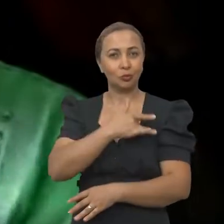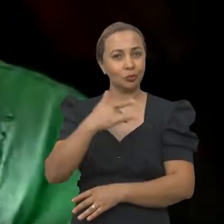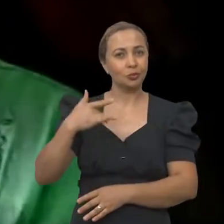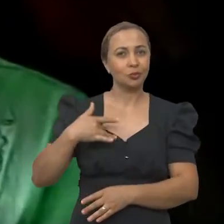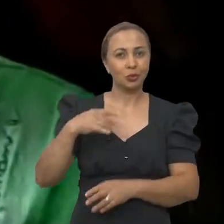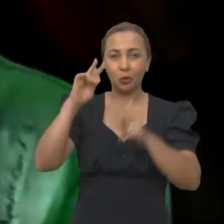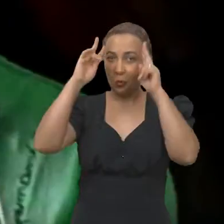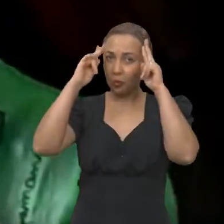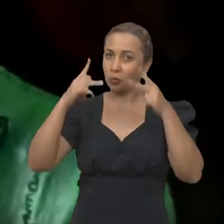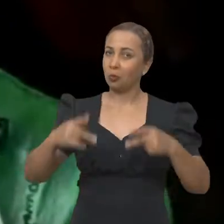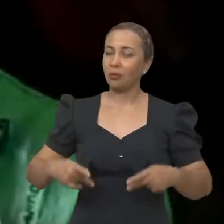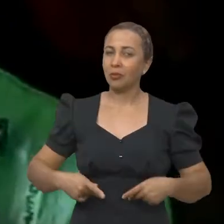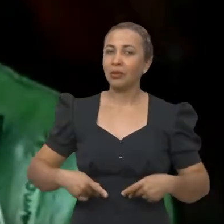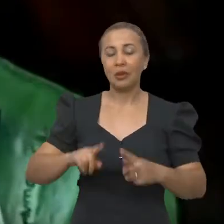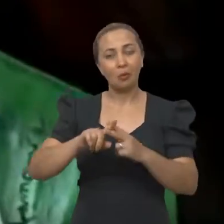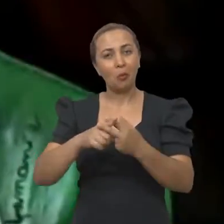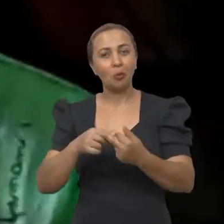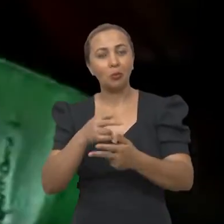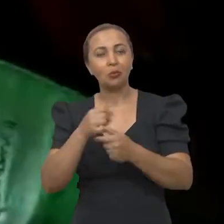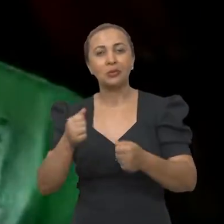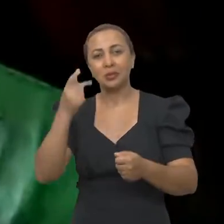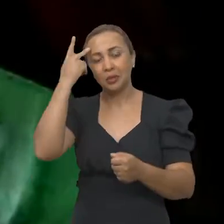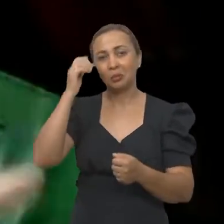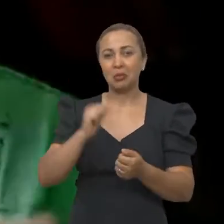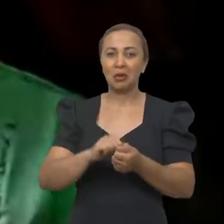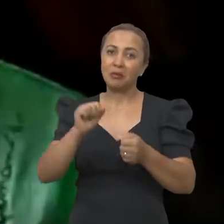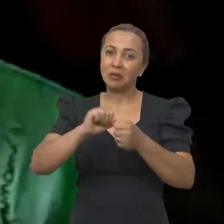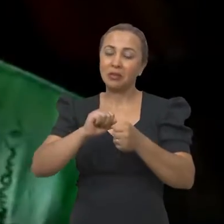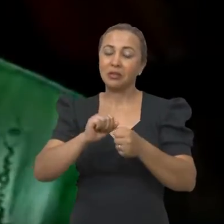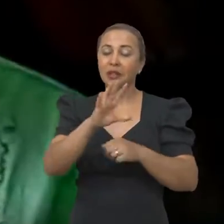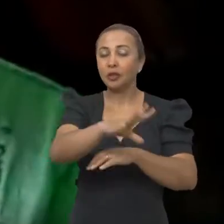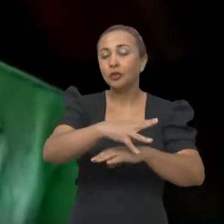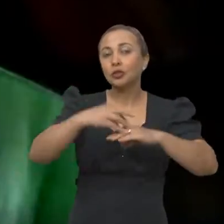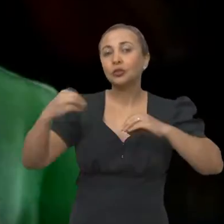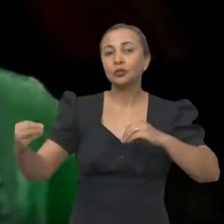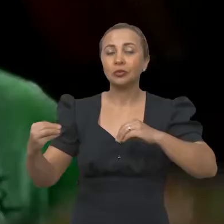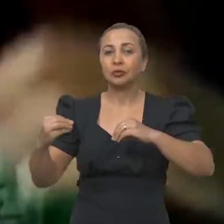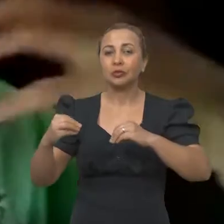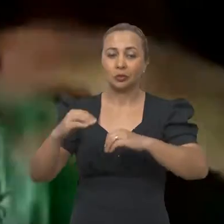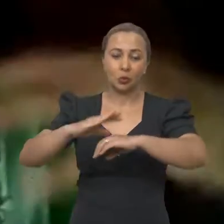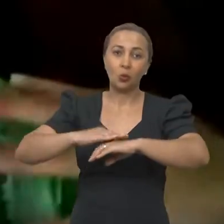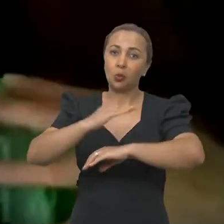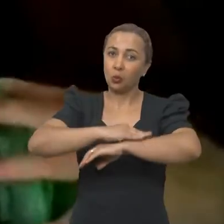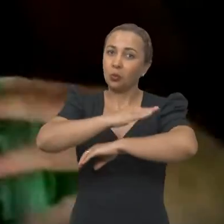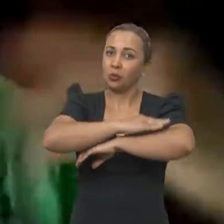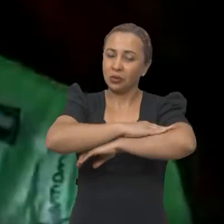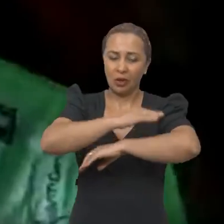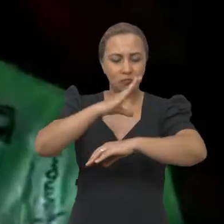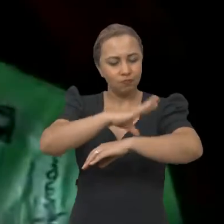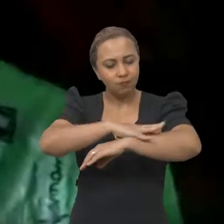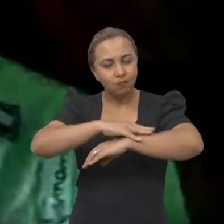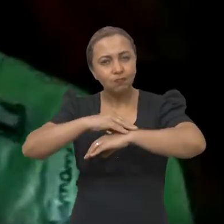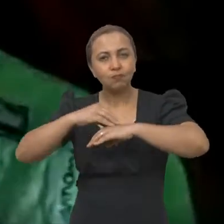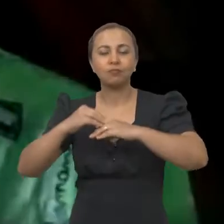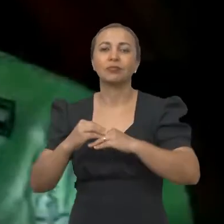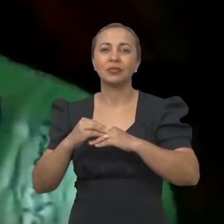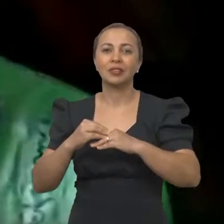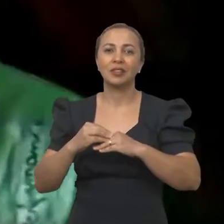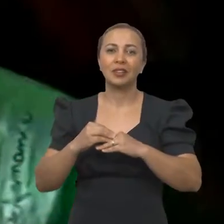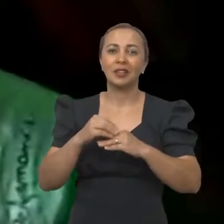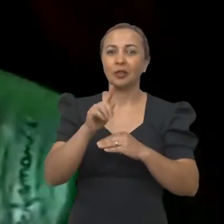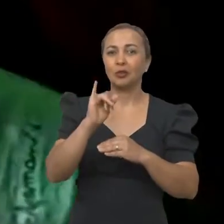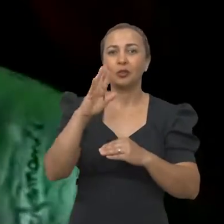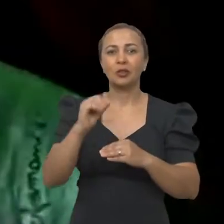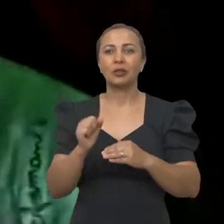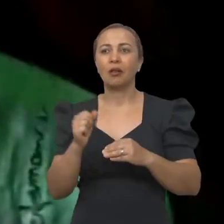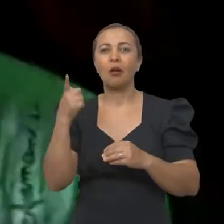outros tipos de medicamentos que possam ser produzidos a partir de substâncias que os anfíbios produzem na sua pele. O girino dela